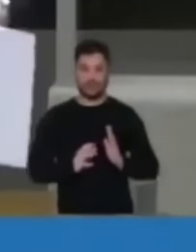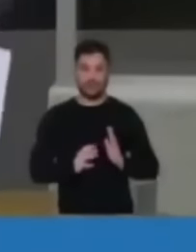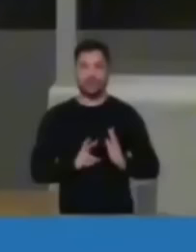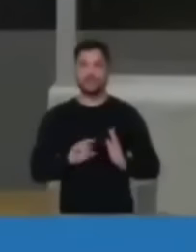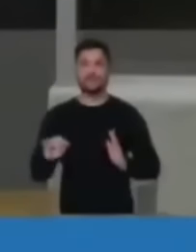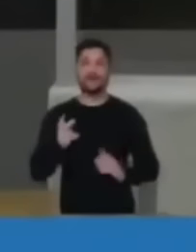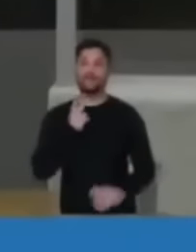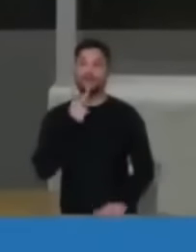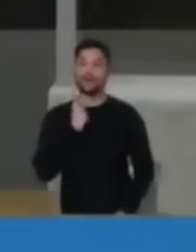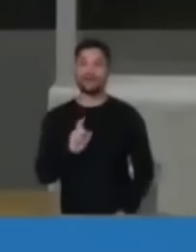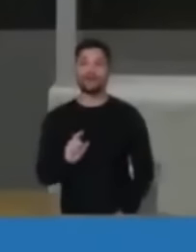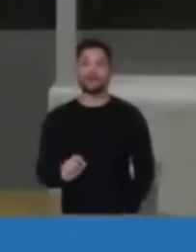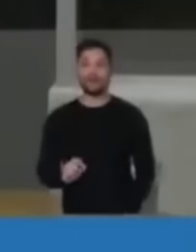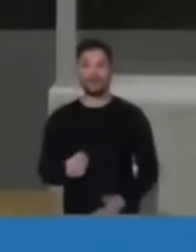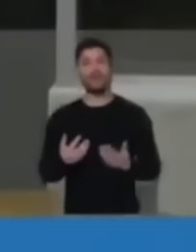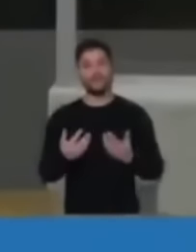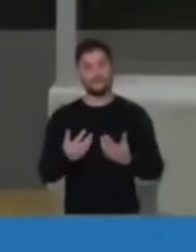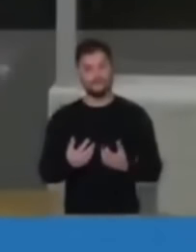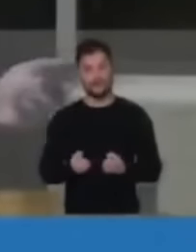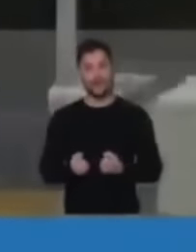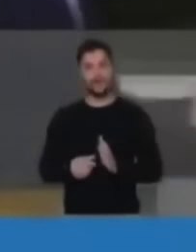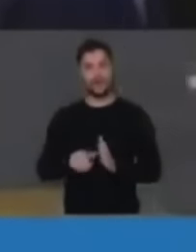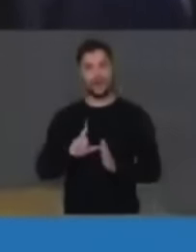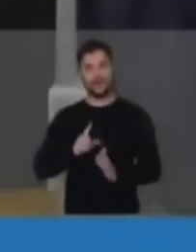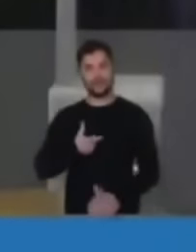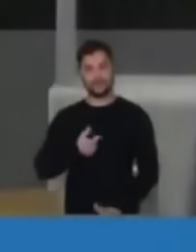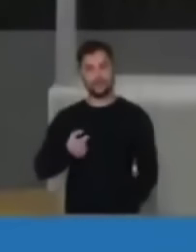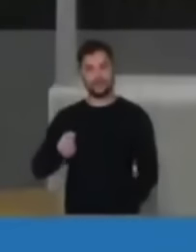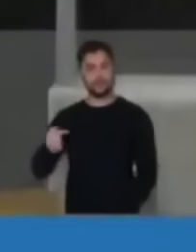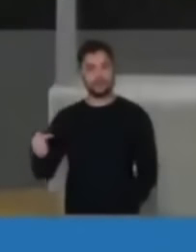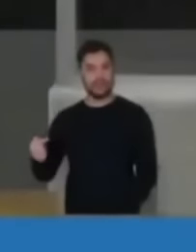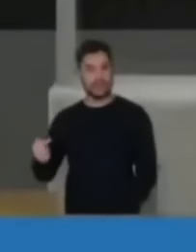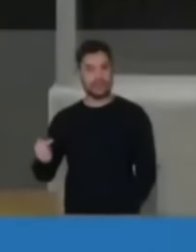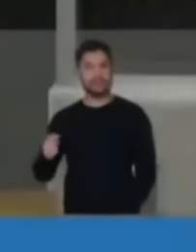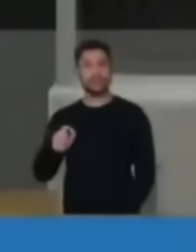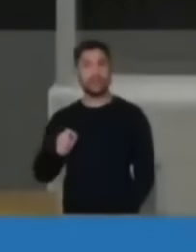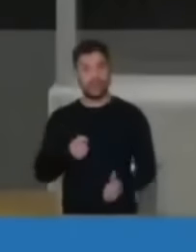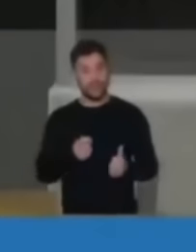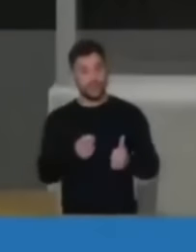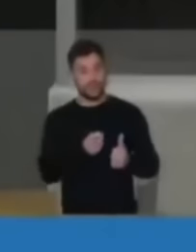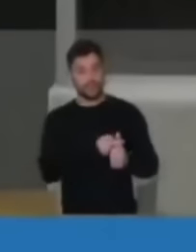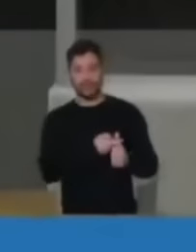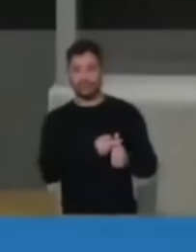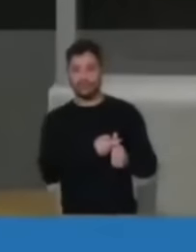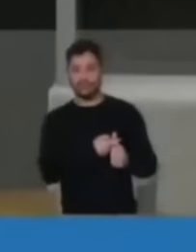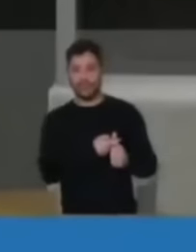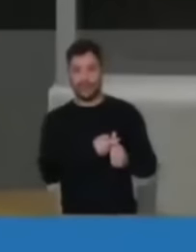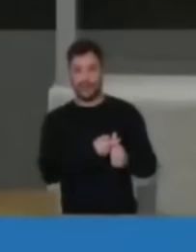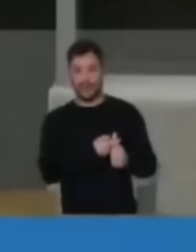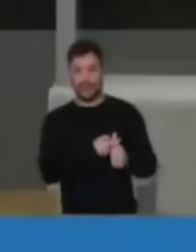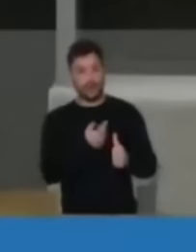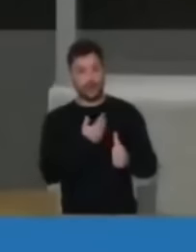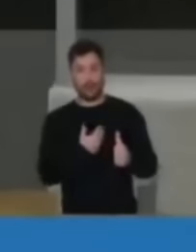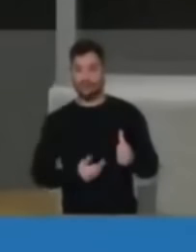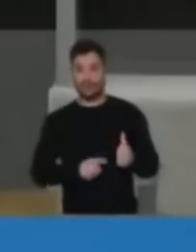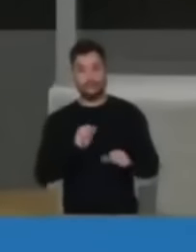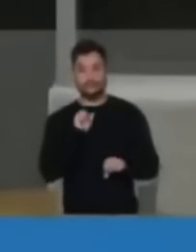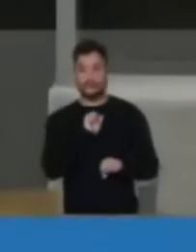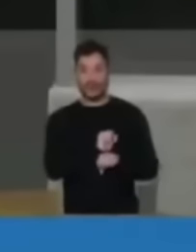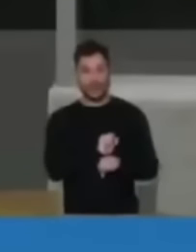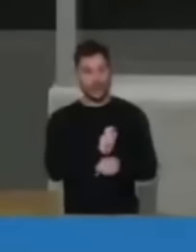seguinte: vamos fazer o que nós devíamos feito em 2007, sabe o quê? Suspender o pagamento da dívida pública